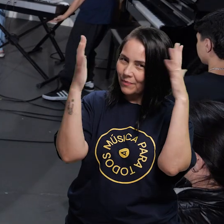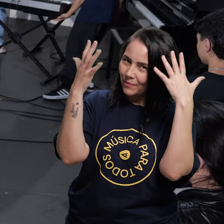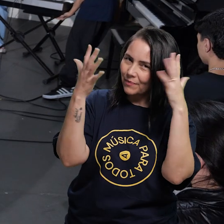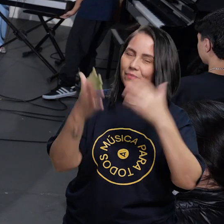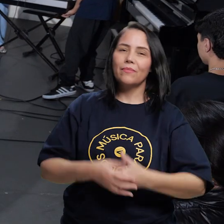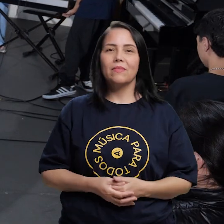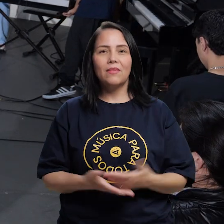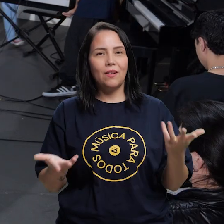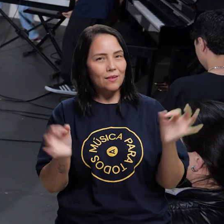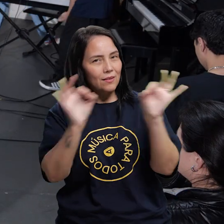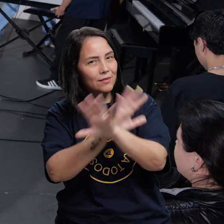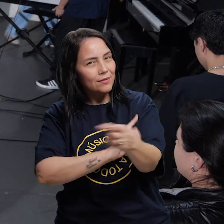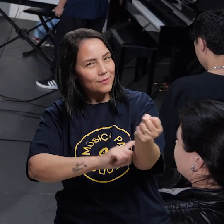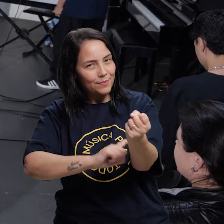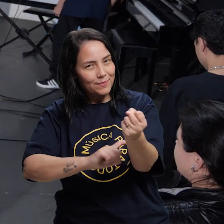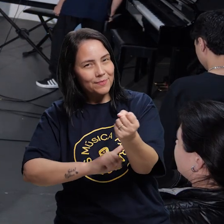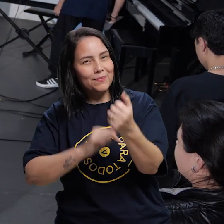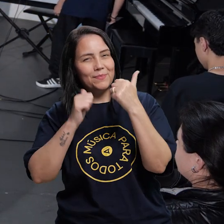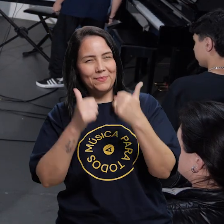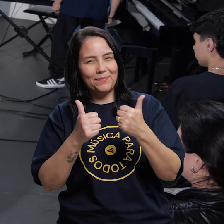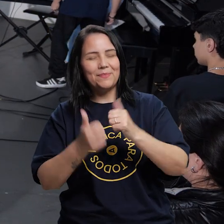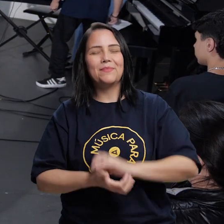Parabéns. Agora passou nervoso, né?